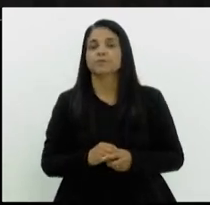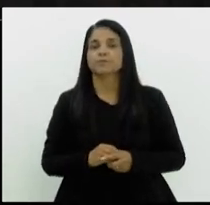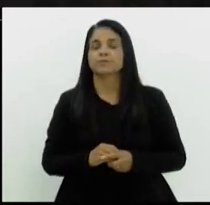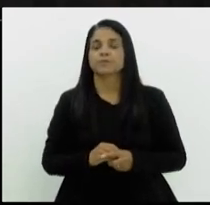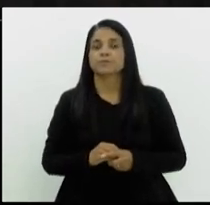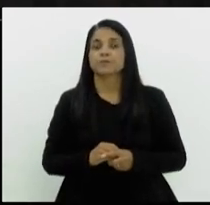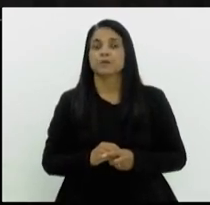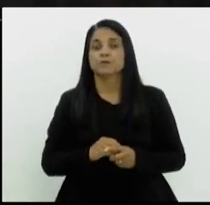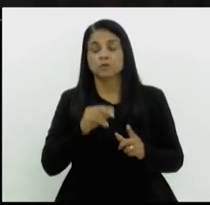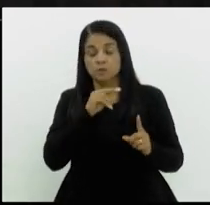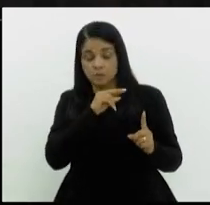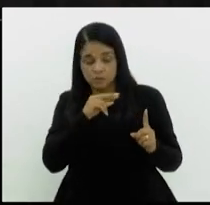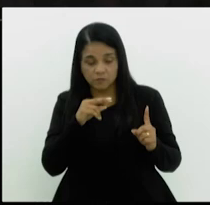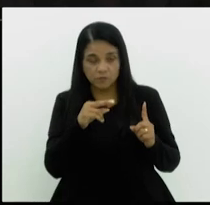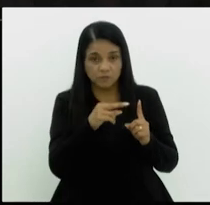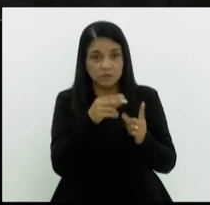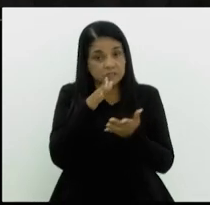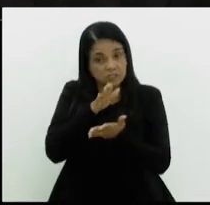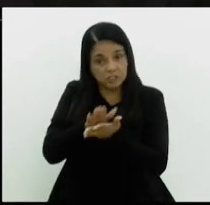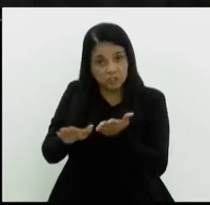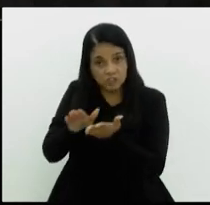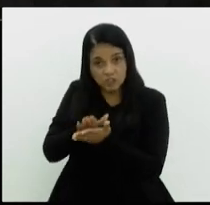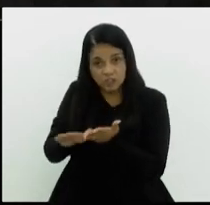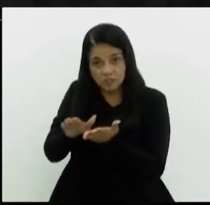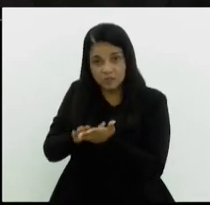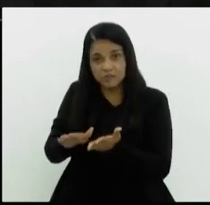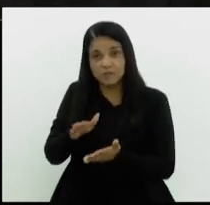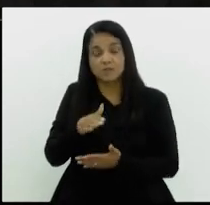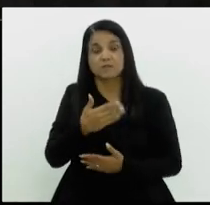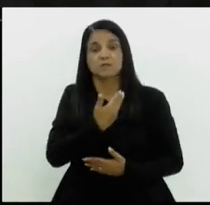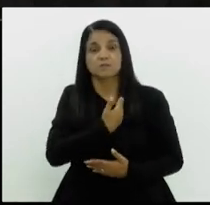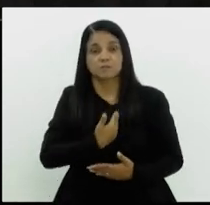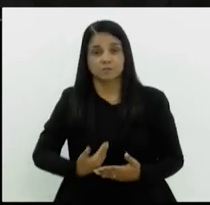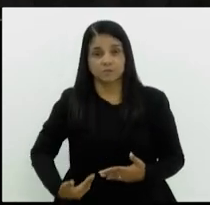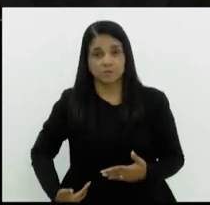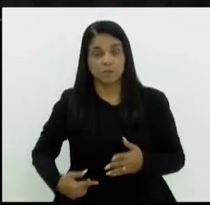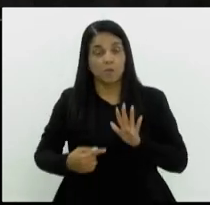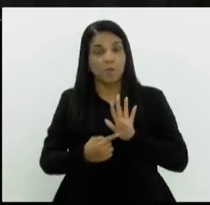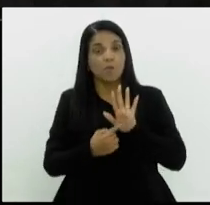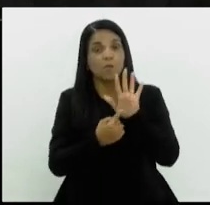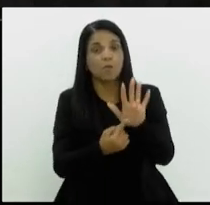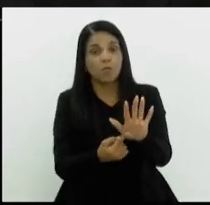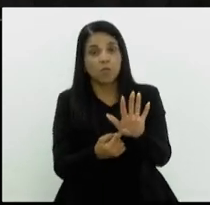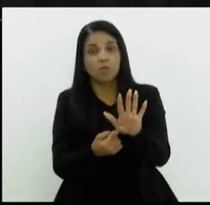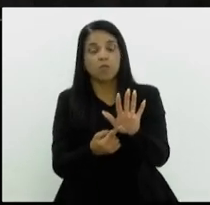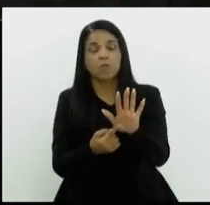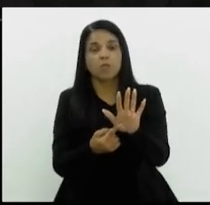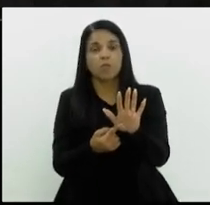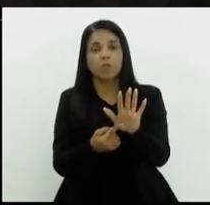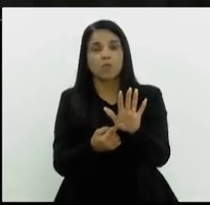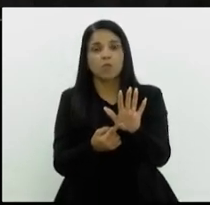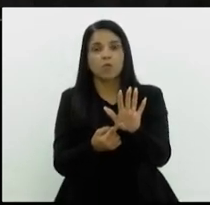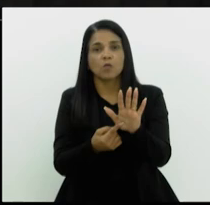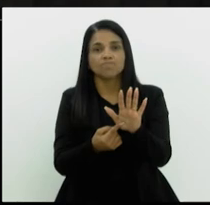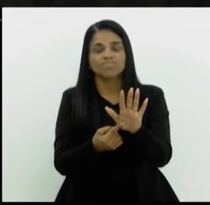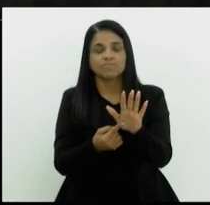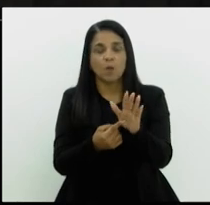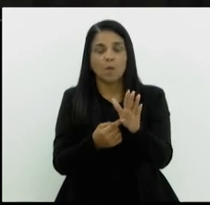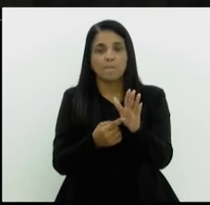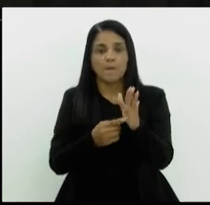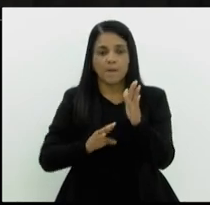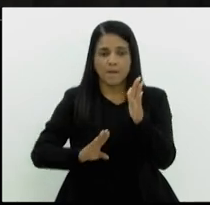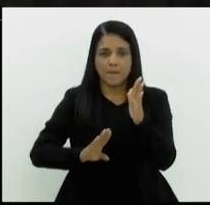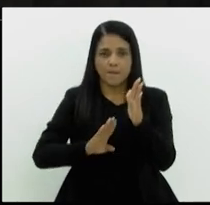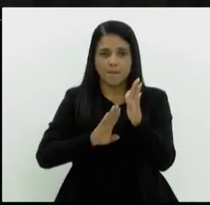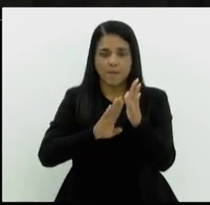ponto de vista da despesa pública, destaca-se o vultoso crescimento